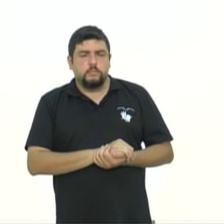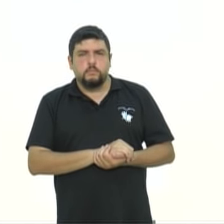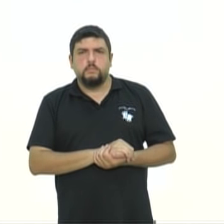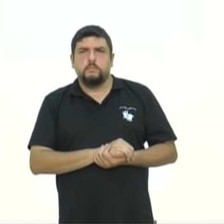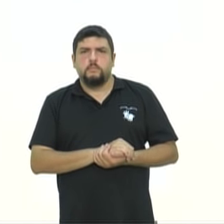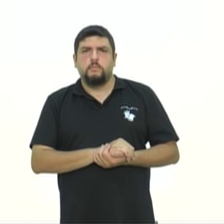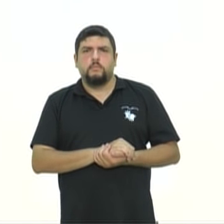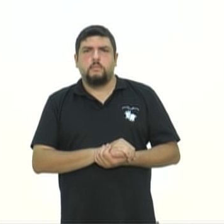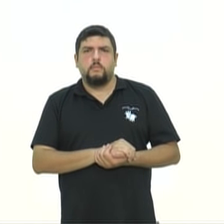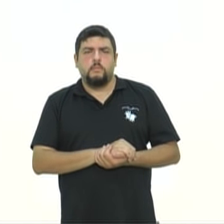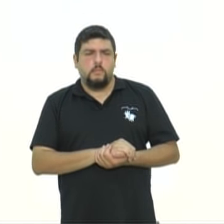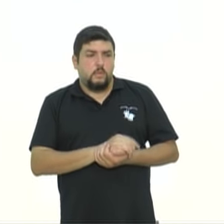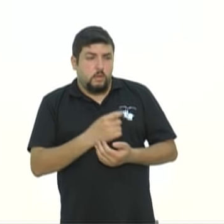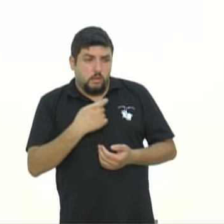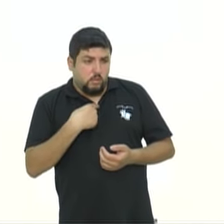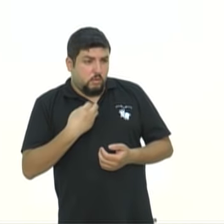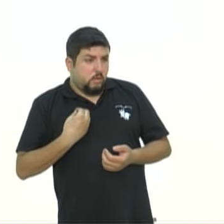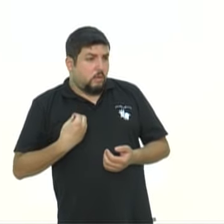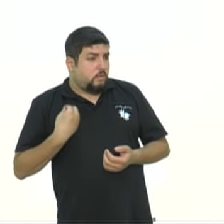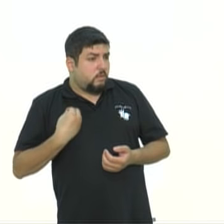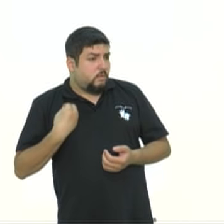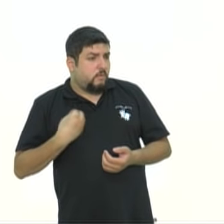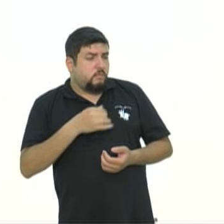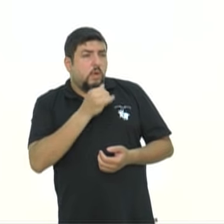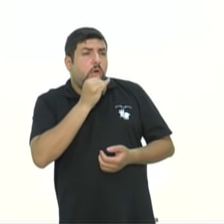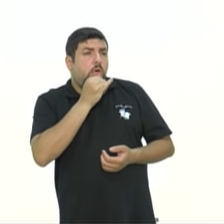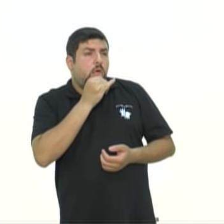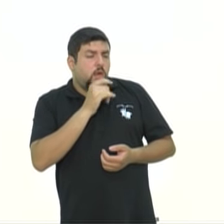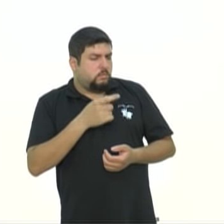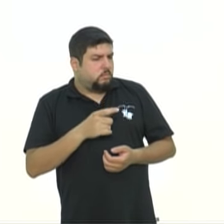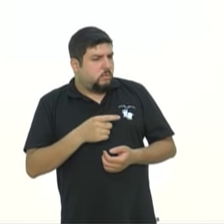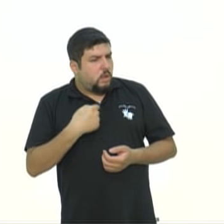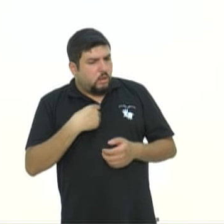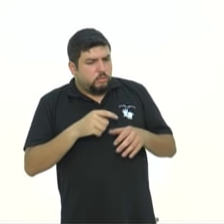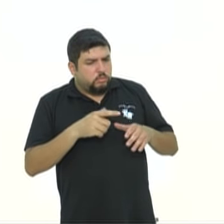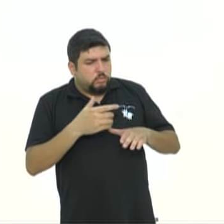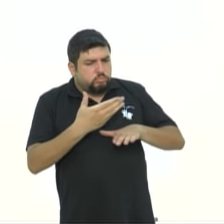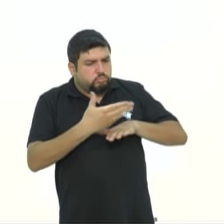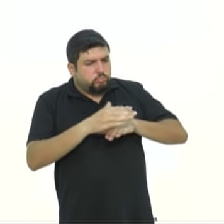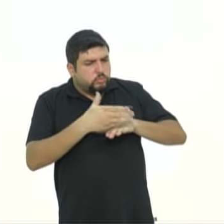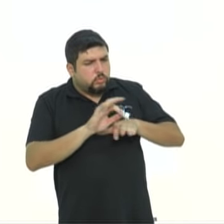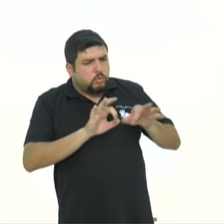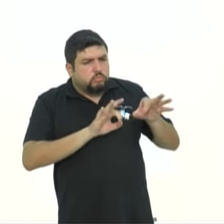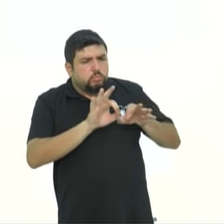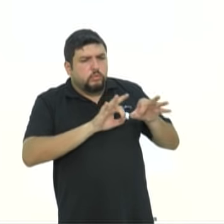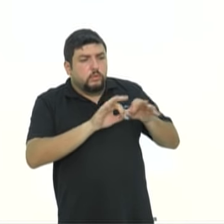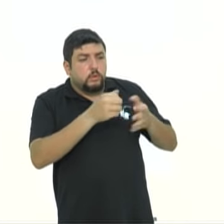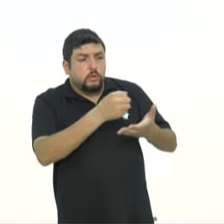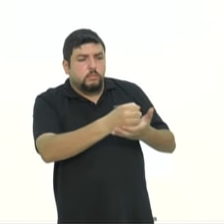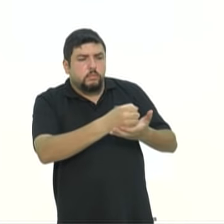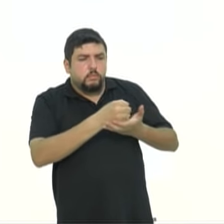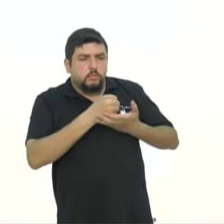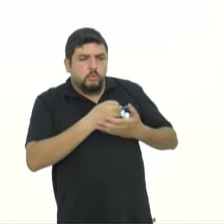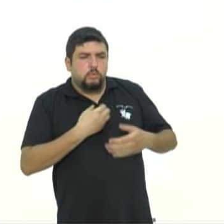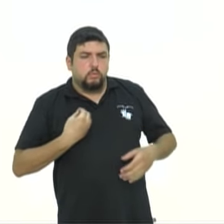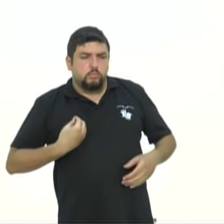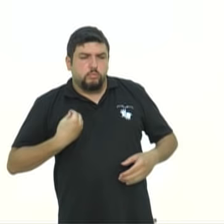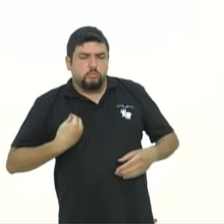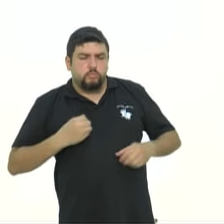Para não viver ao acaso, estou traçando um plano que me ajude a organizar minha vida com clareza.